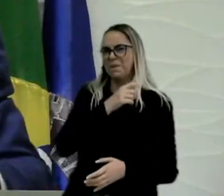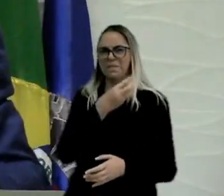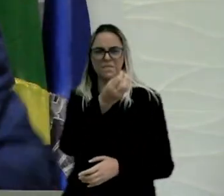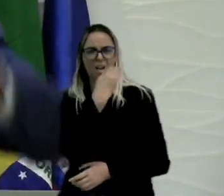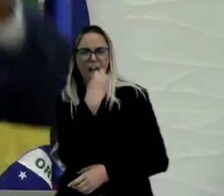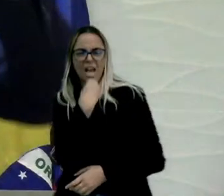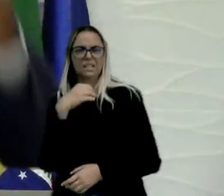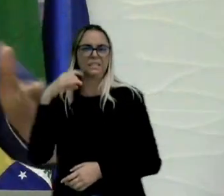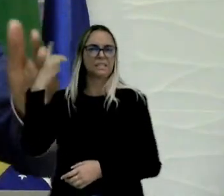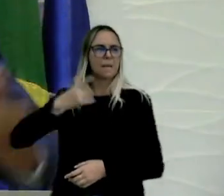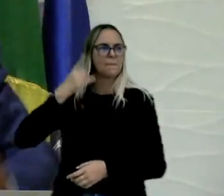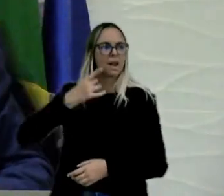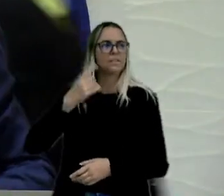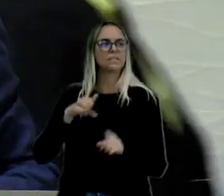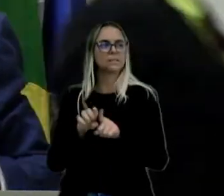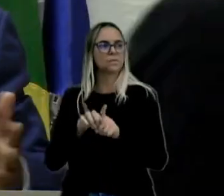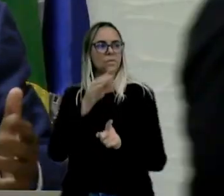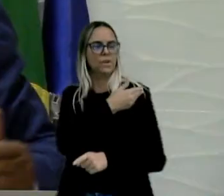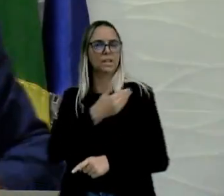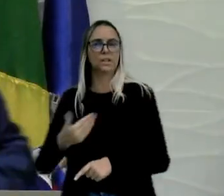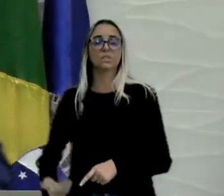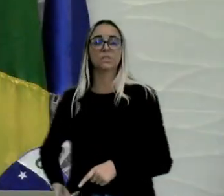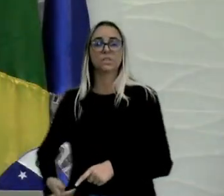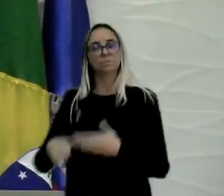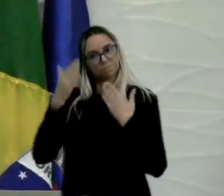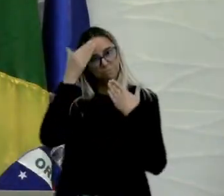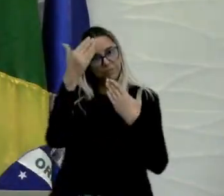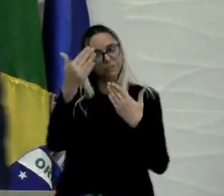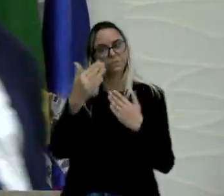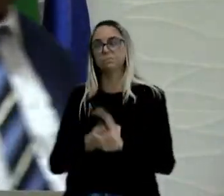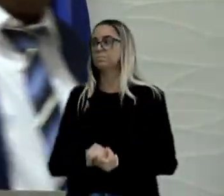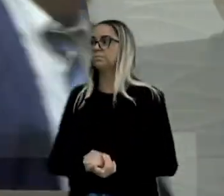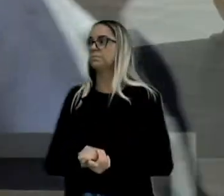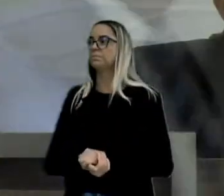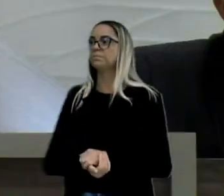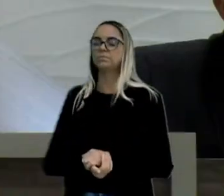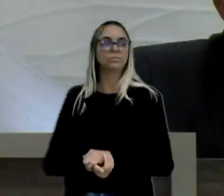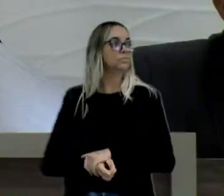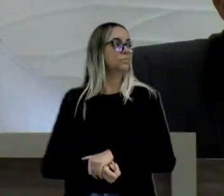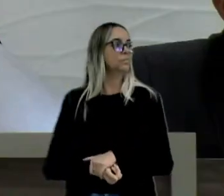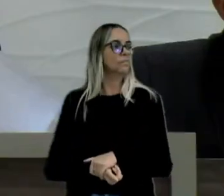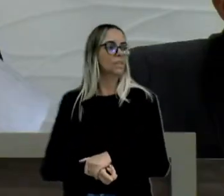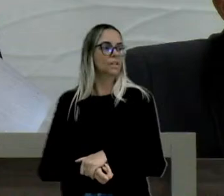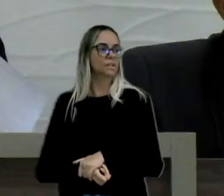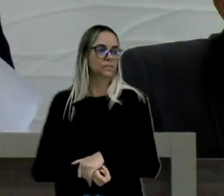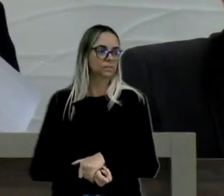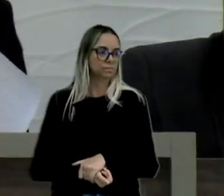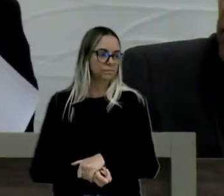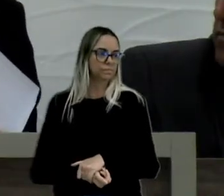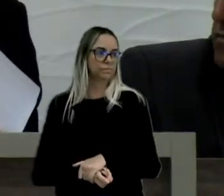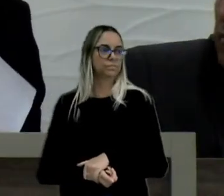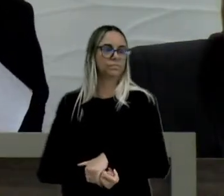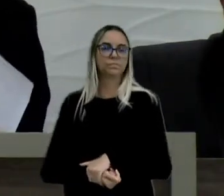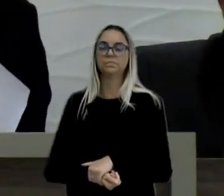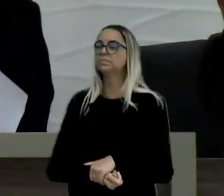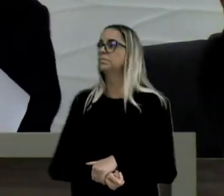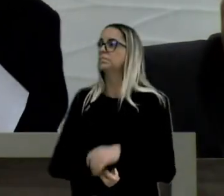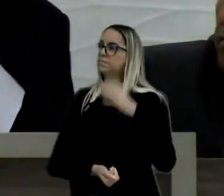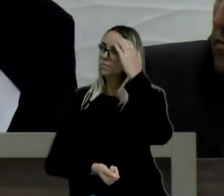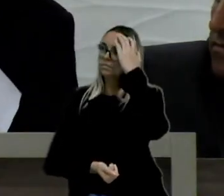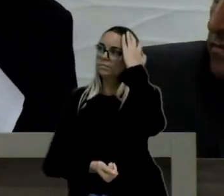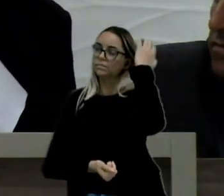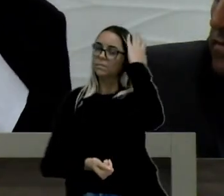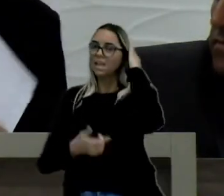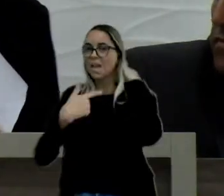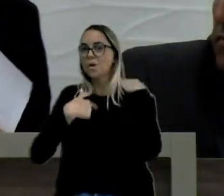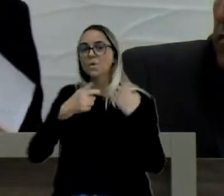aqui e da governadora Muito obrigado vou ter próxima vez eu vou ter que desligar o